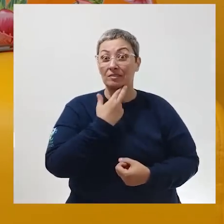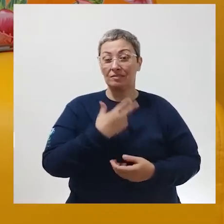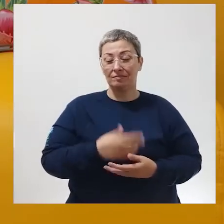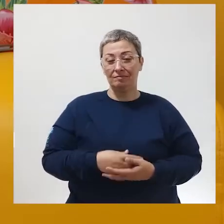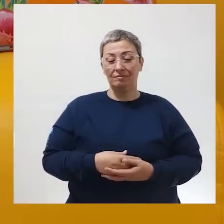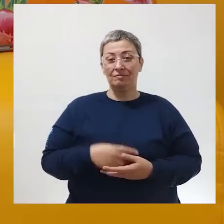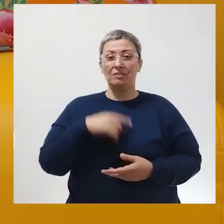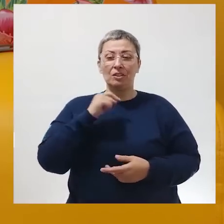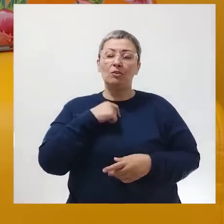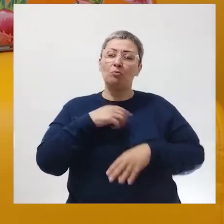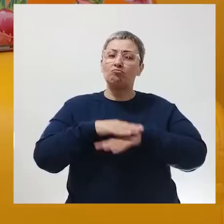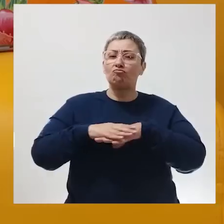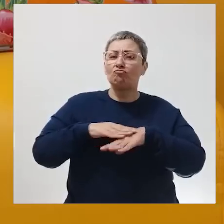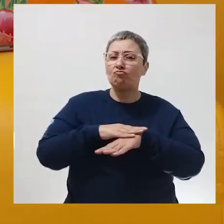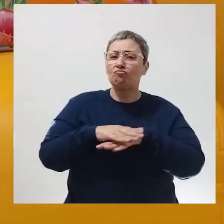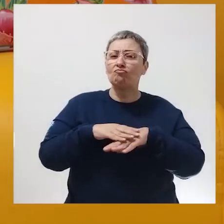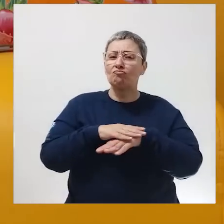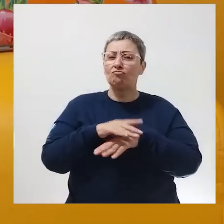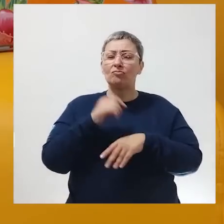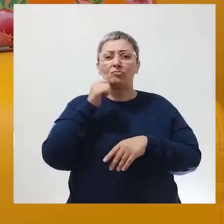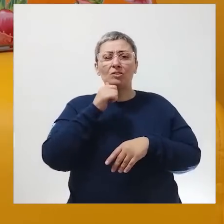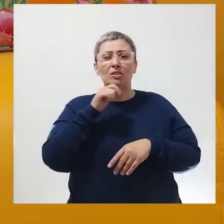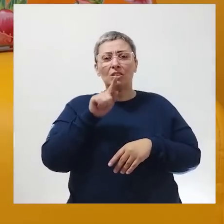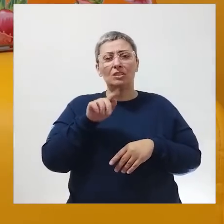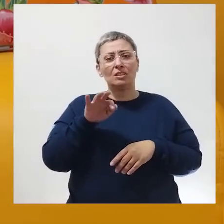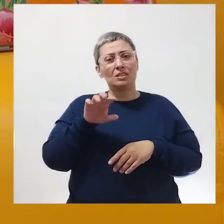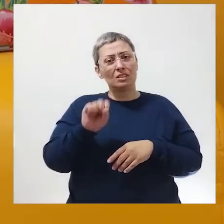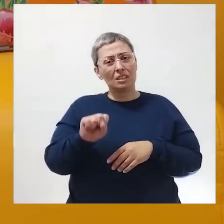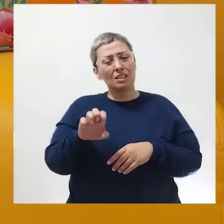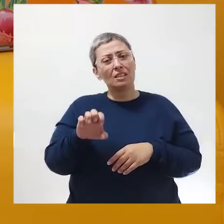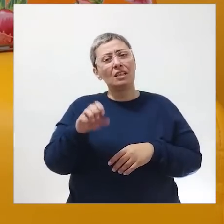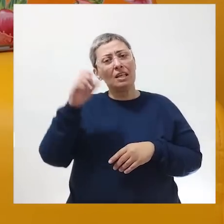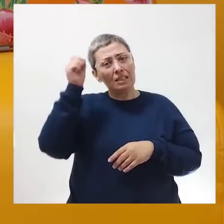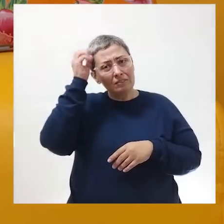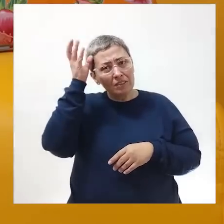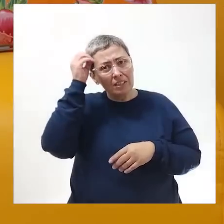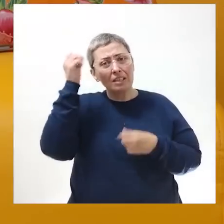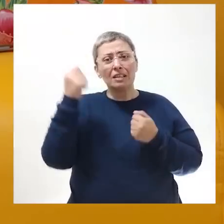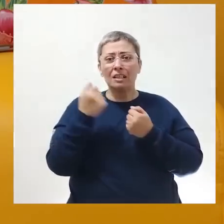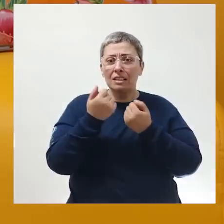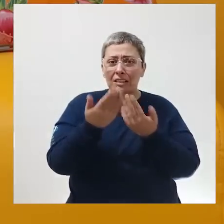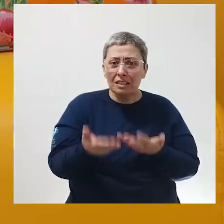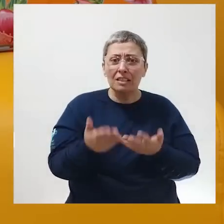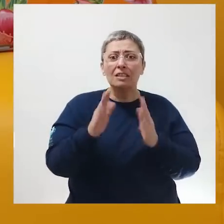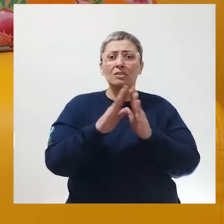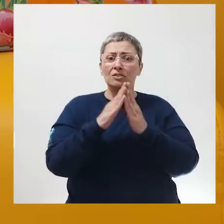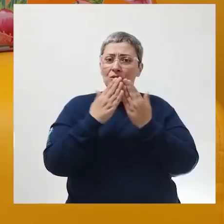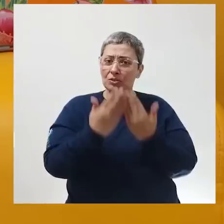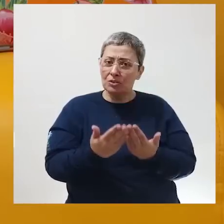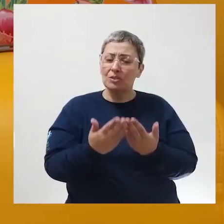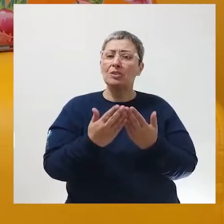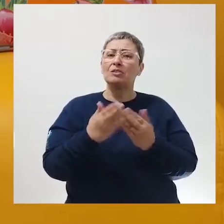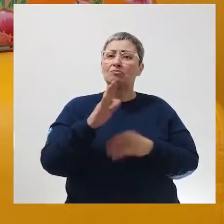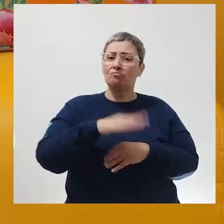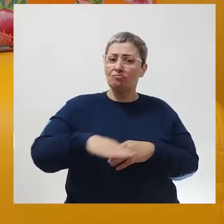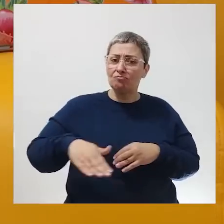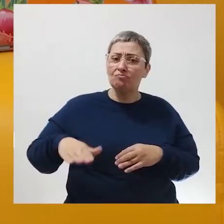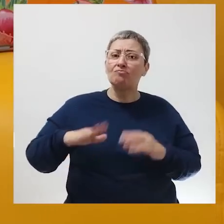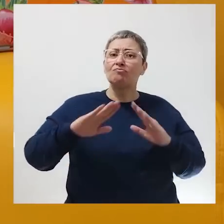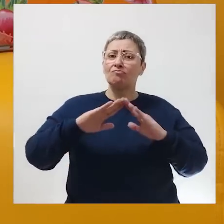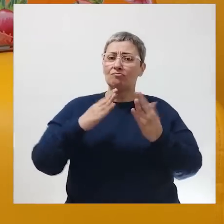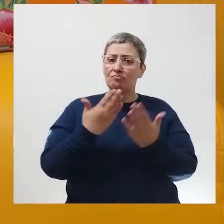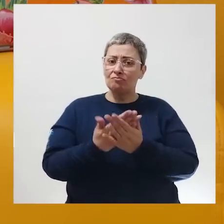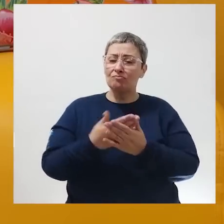Monstrorante! Conversei com a Gisele e a Gisele me disse: Vânia, leve o meu livro para as crianças da rede